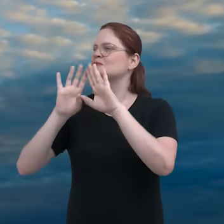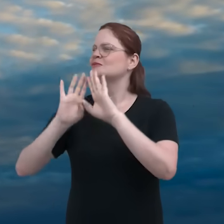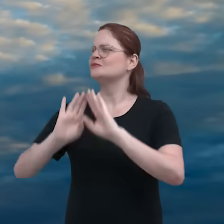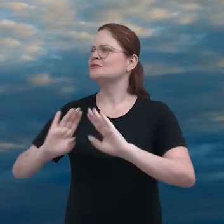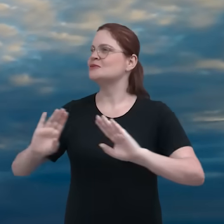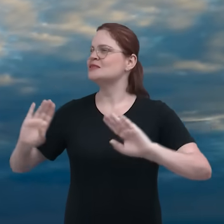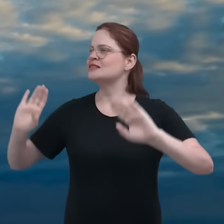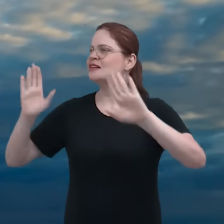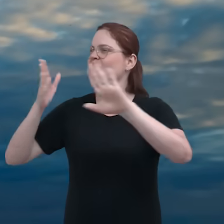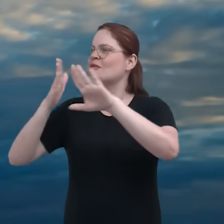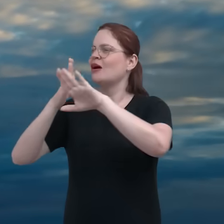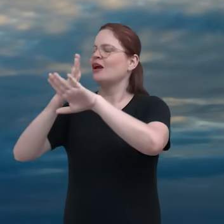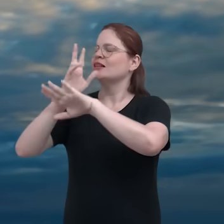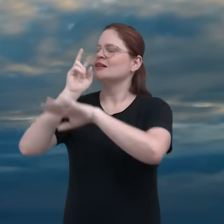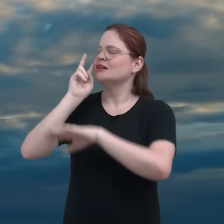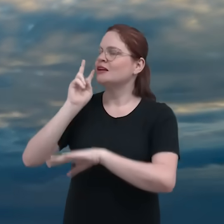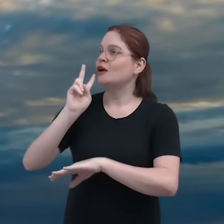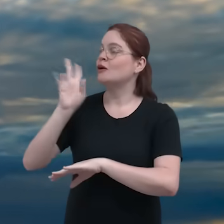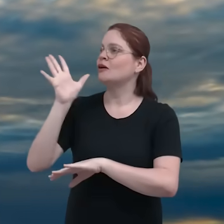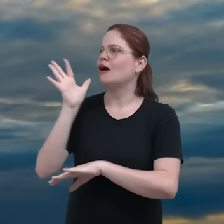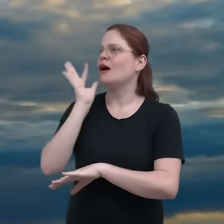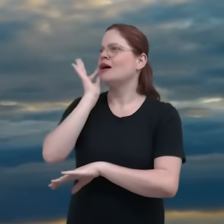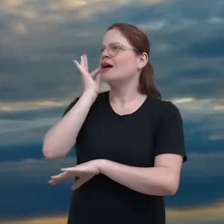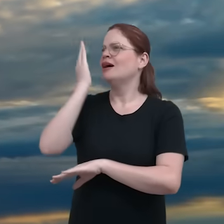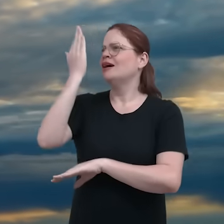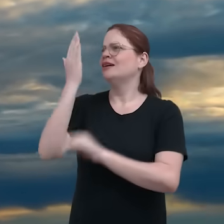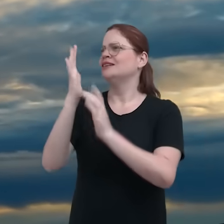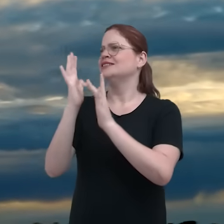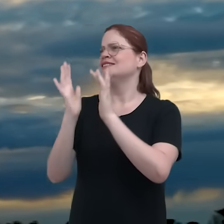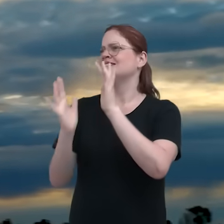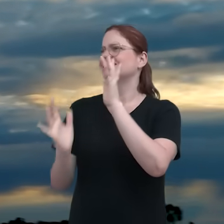céu de amor ganhar.